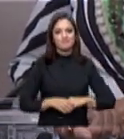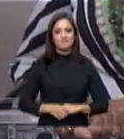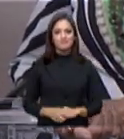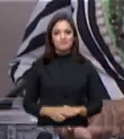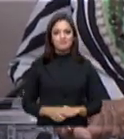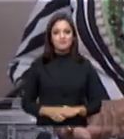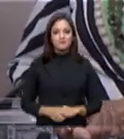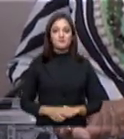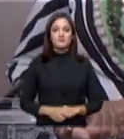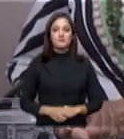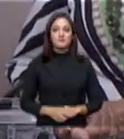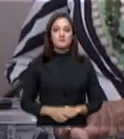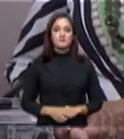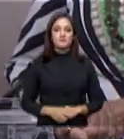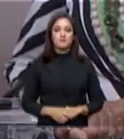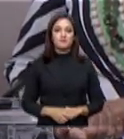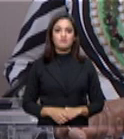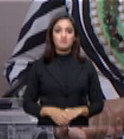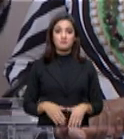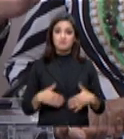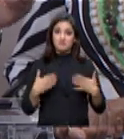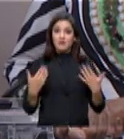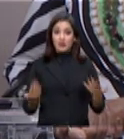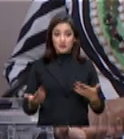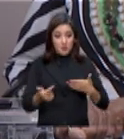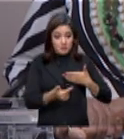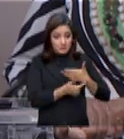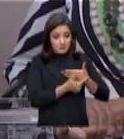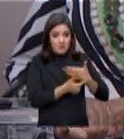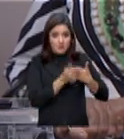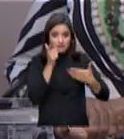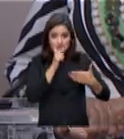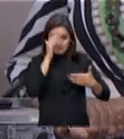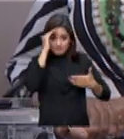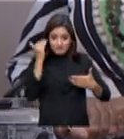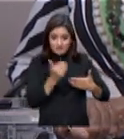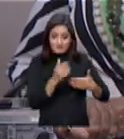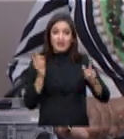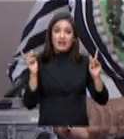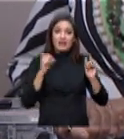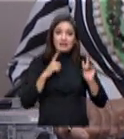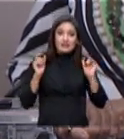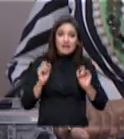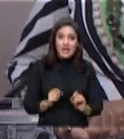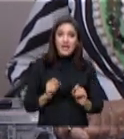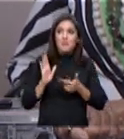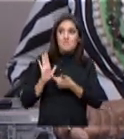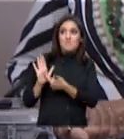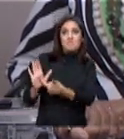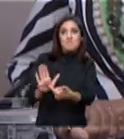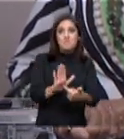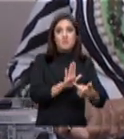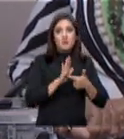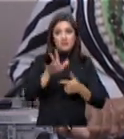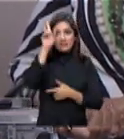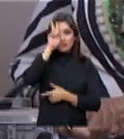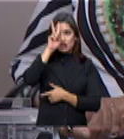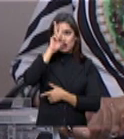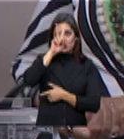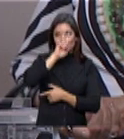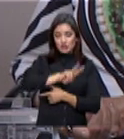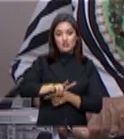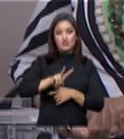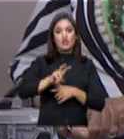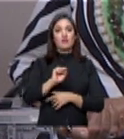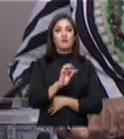Para desempenhar a missão de conferir maior visibilidade ao que consta do acervo histórico da Corte, os espaços do